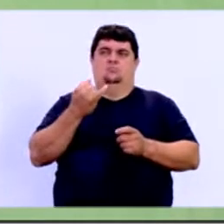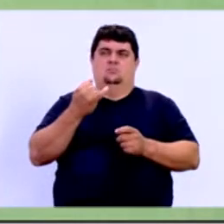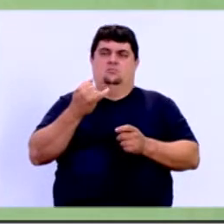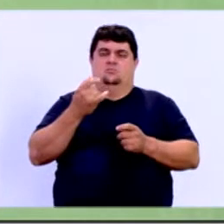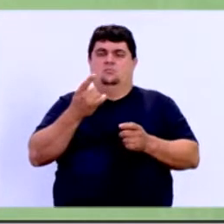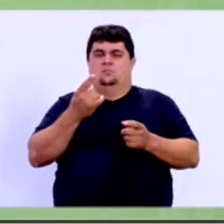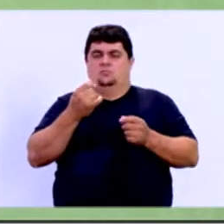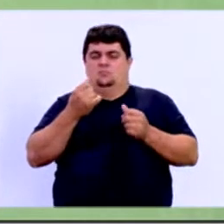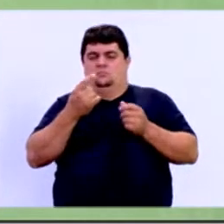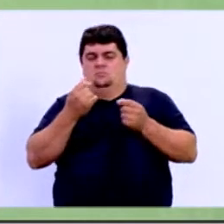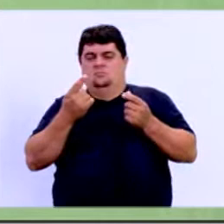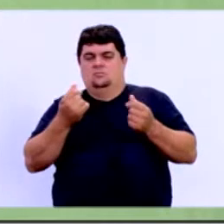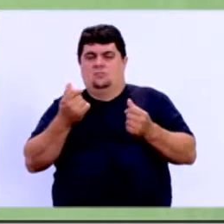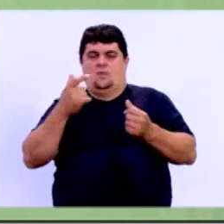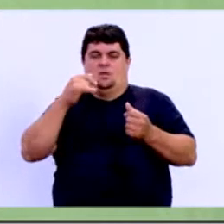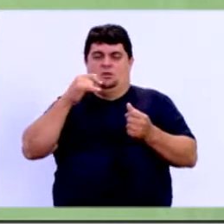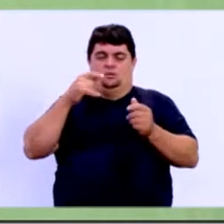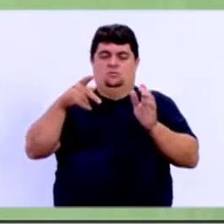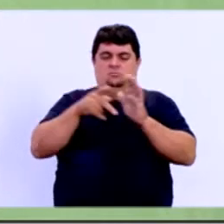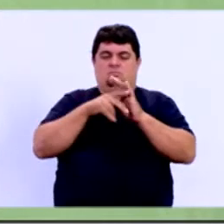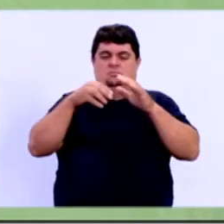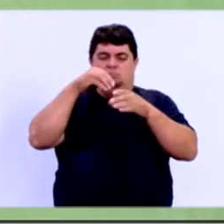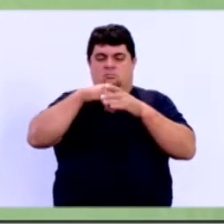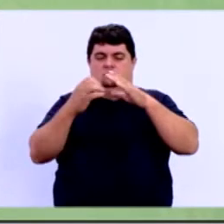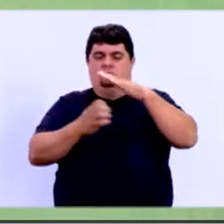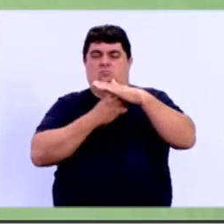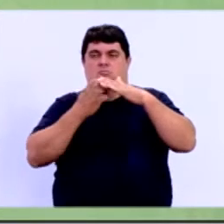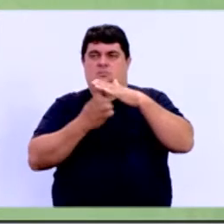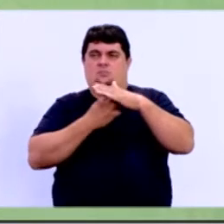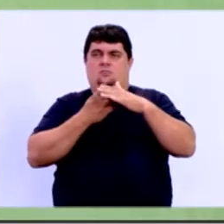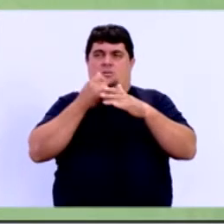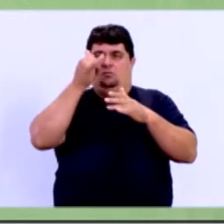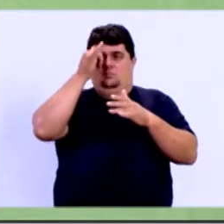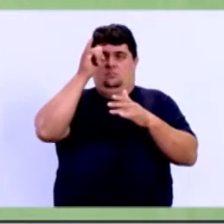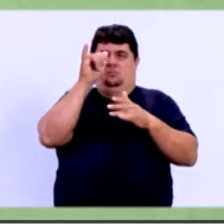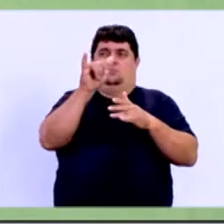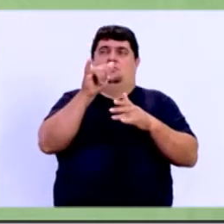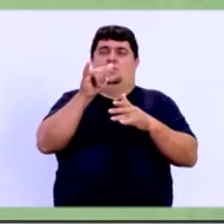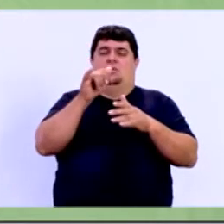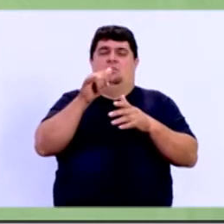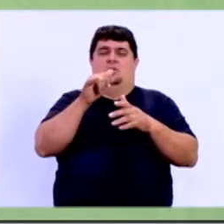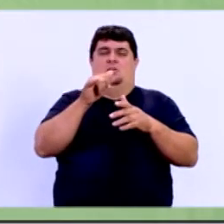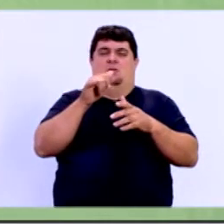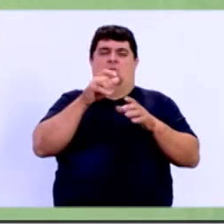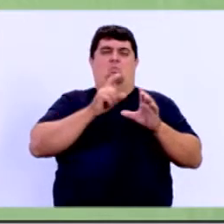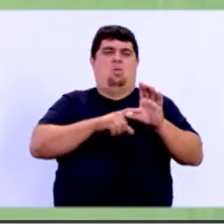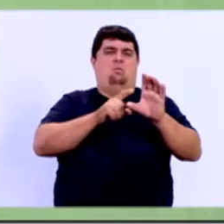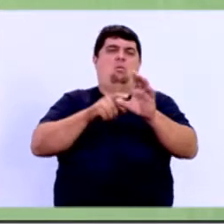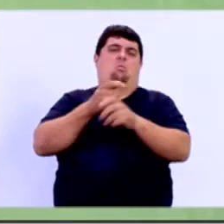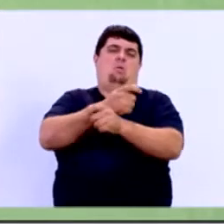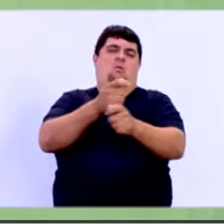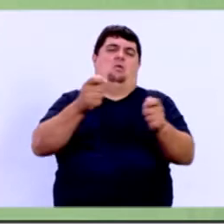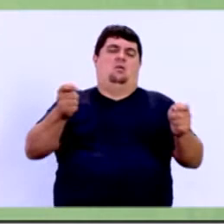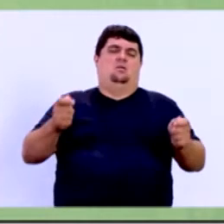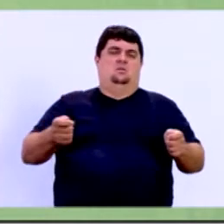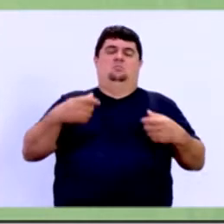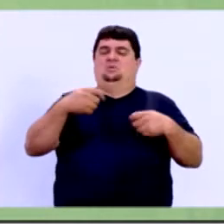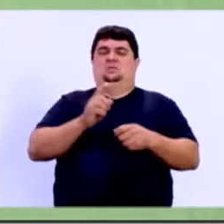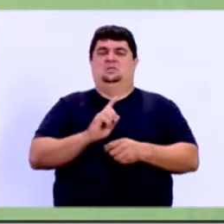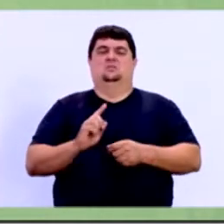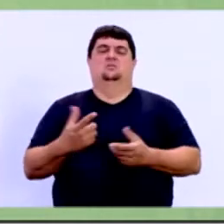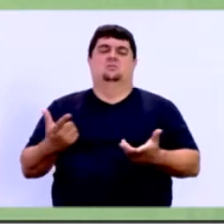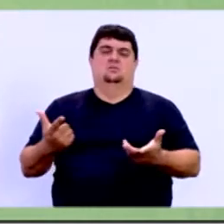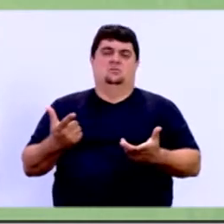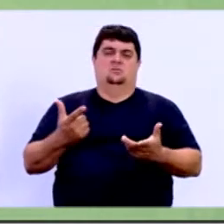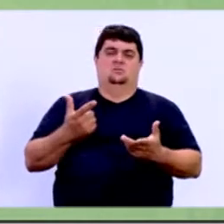dos recursos disponíveis na empresa, né, evitando aí alguns gastos que são desnecessários, né,